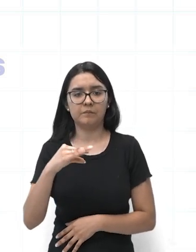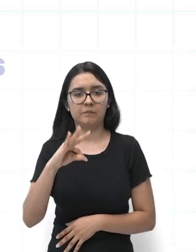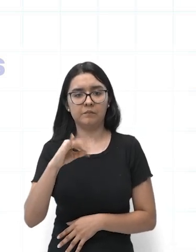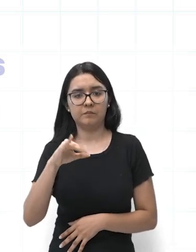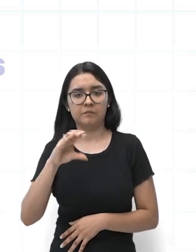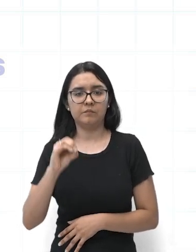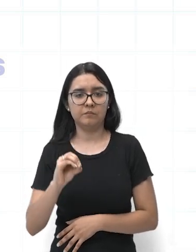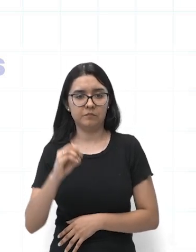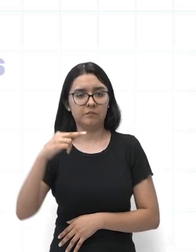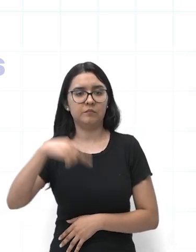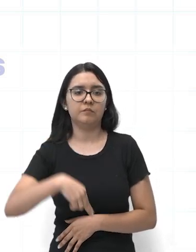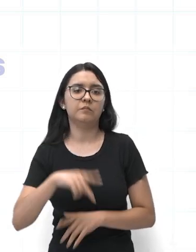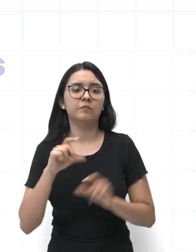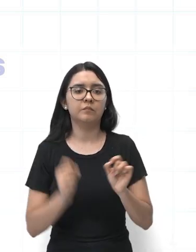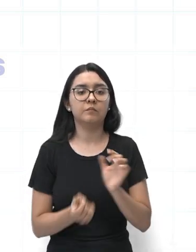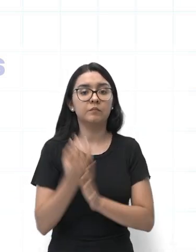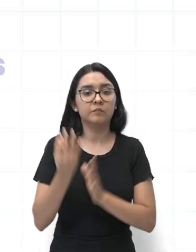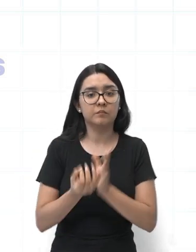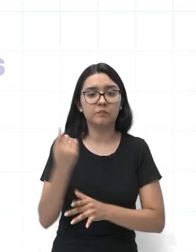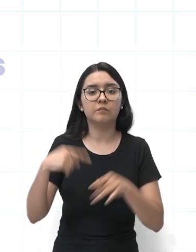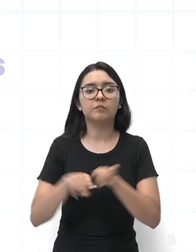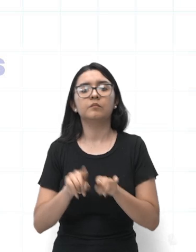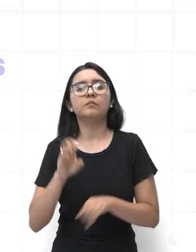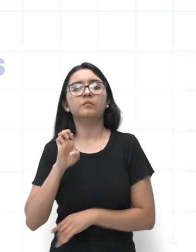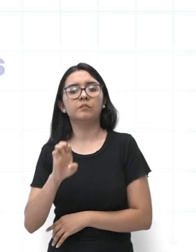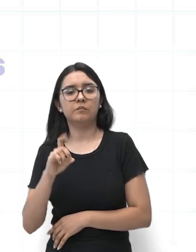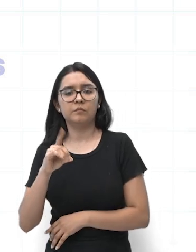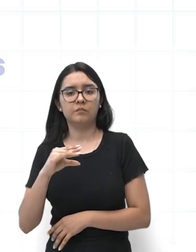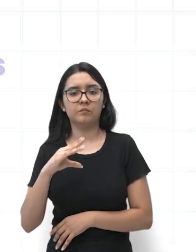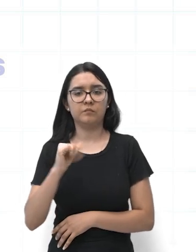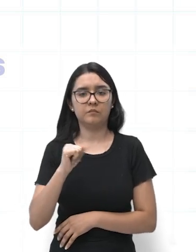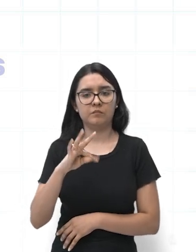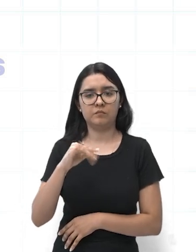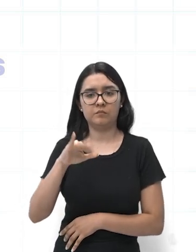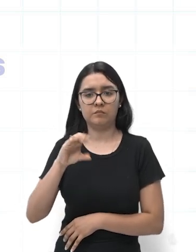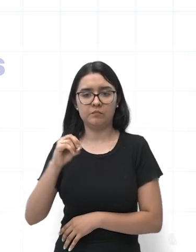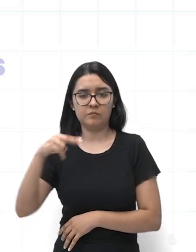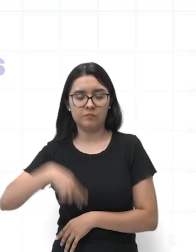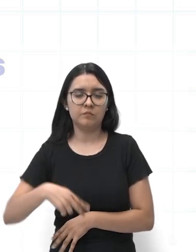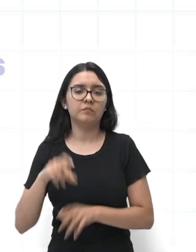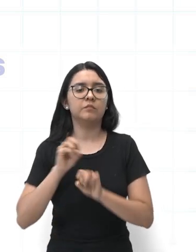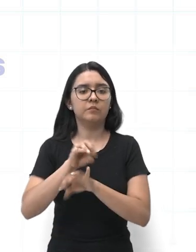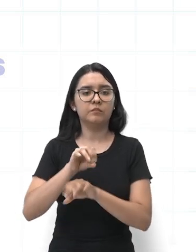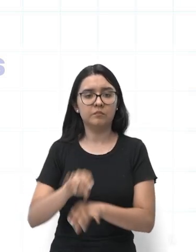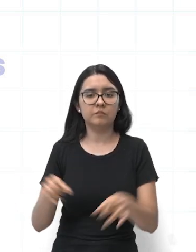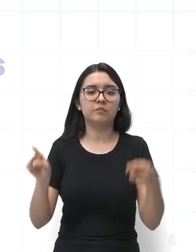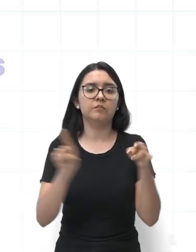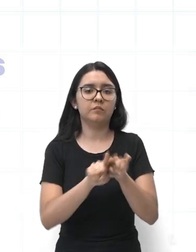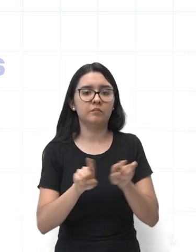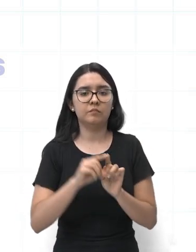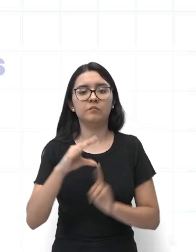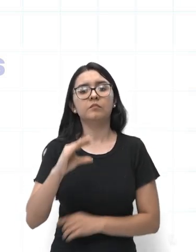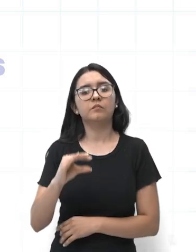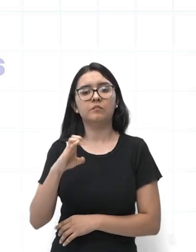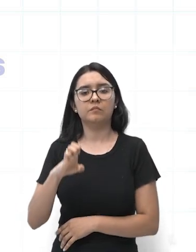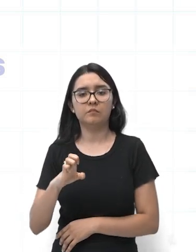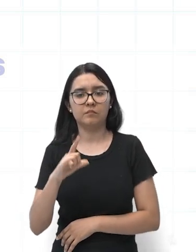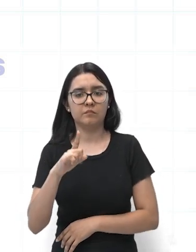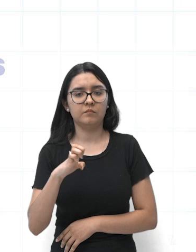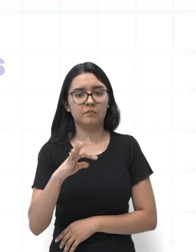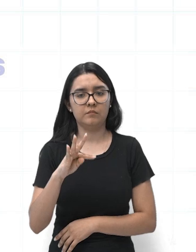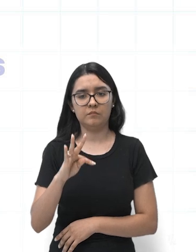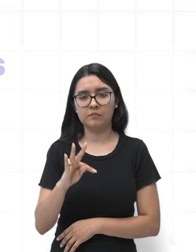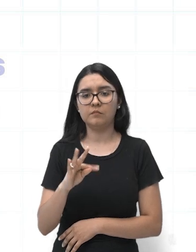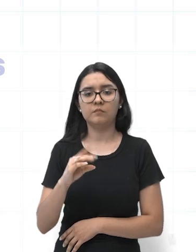educação. Celebrate, celebrar. Special moments, momentos especiais. Family unique, tá?